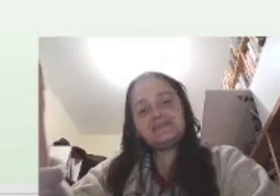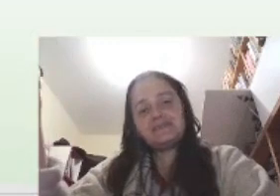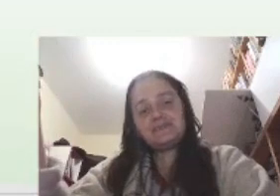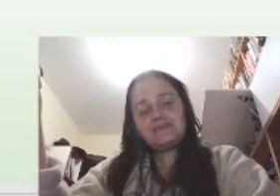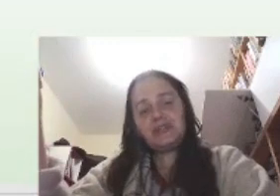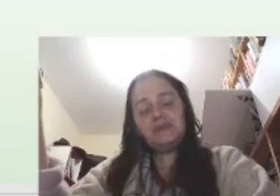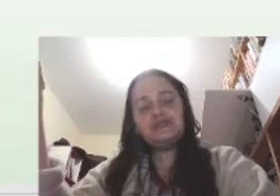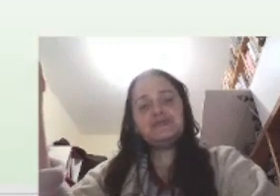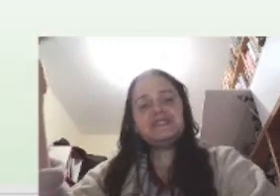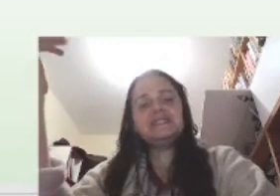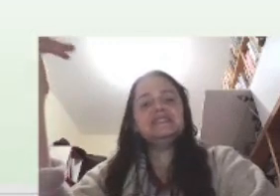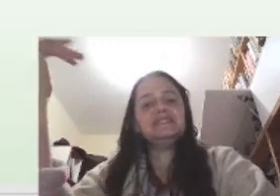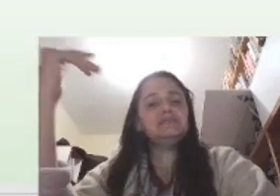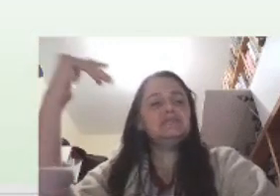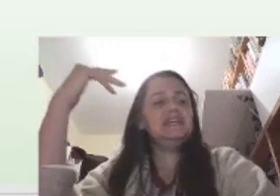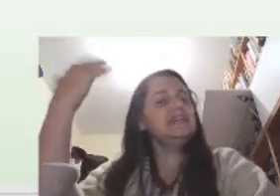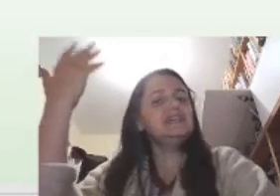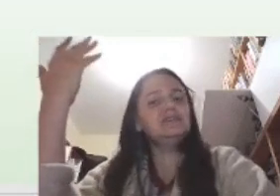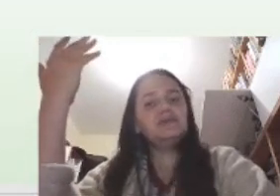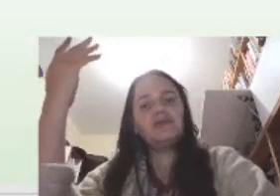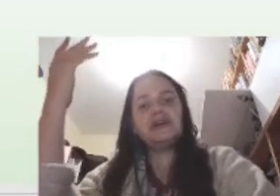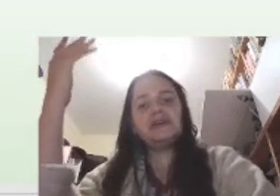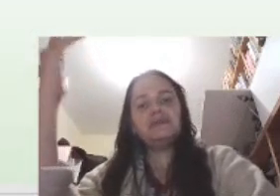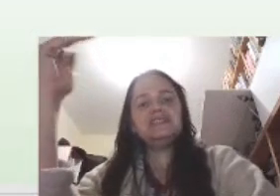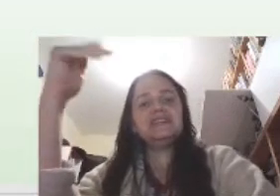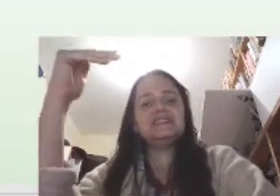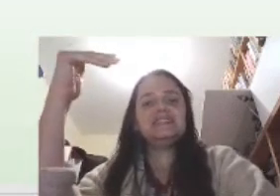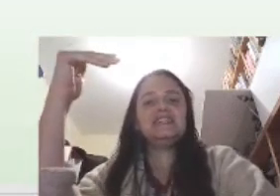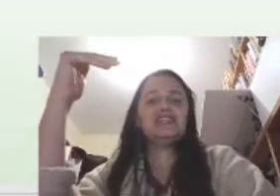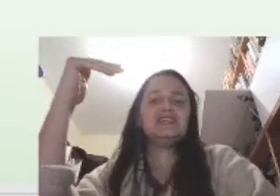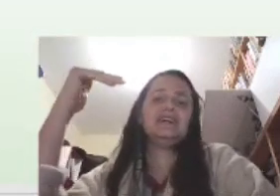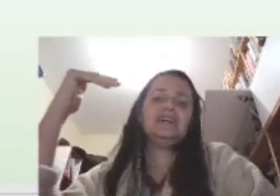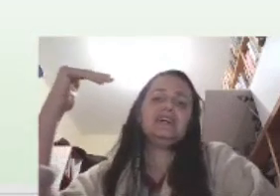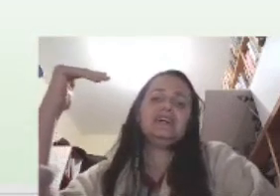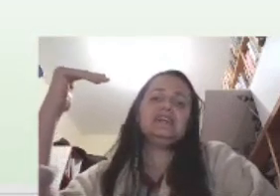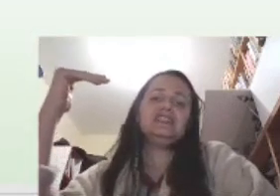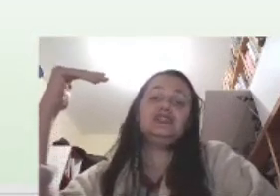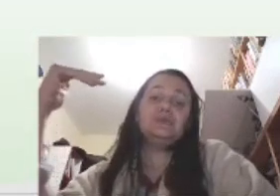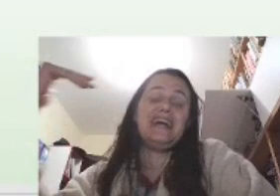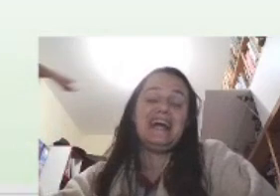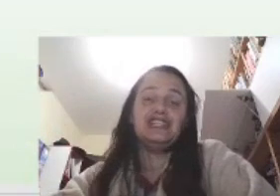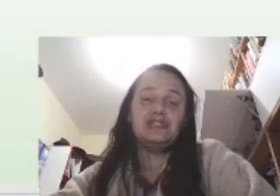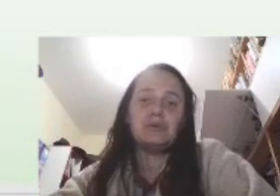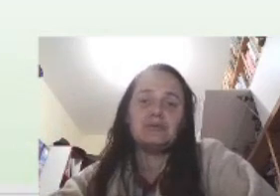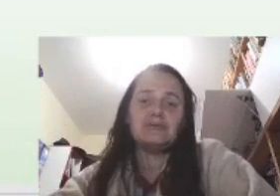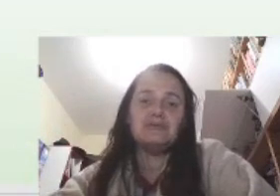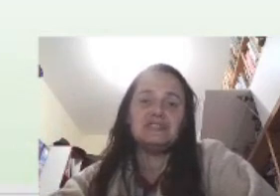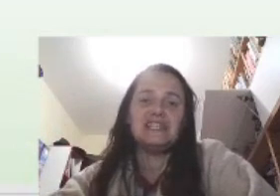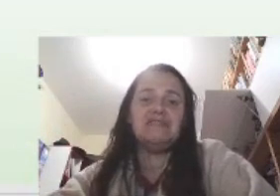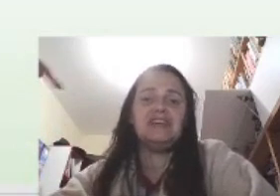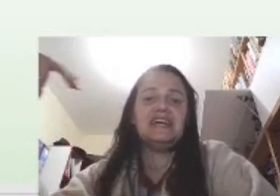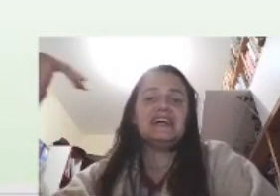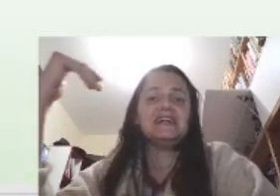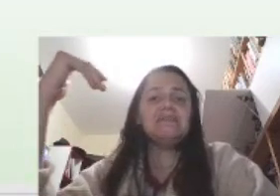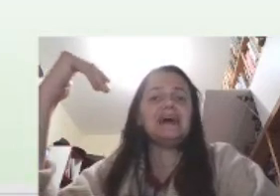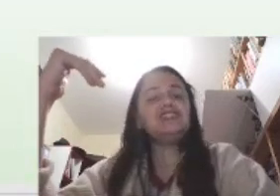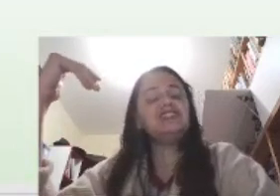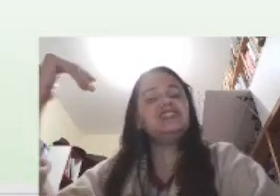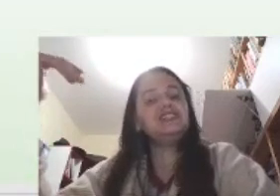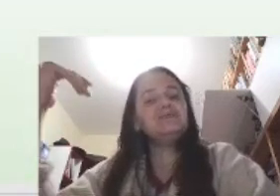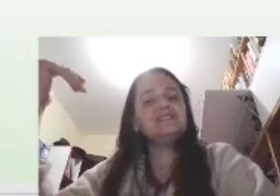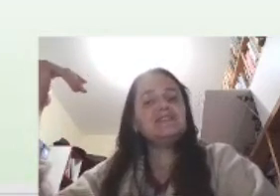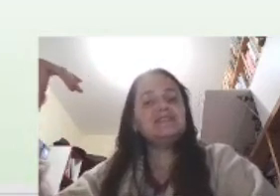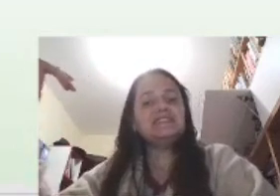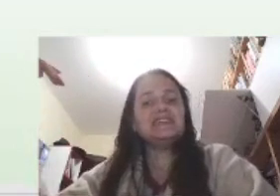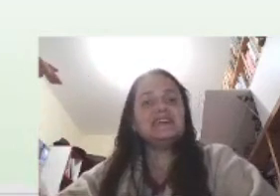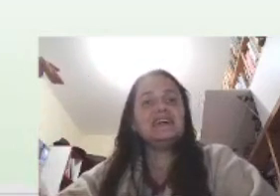mais uma substância, um líquido ou qualquer coisa seja diurético, significa que mais